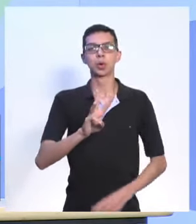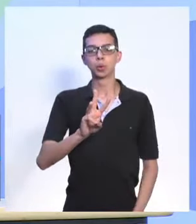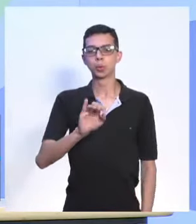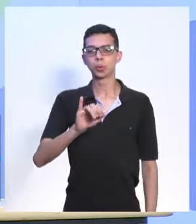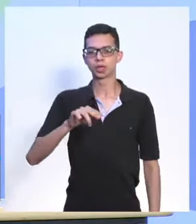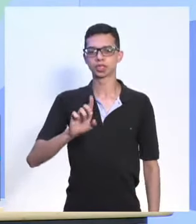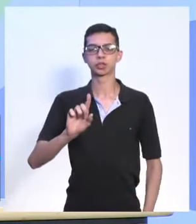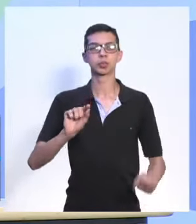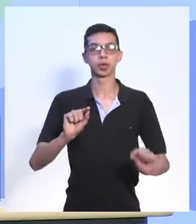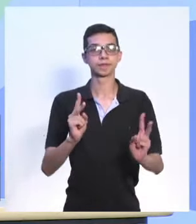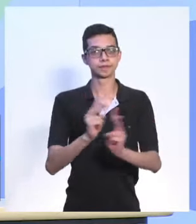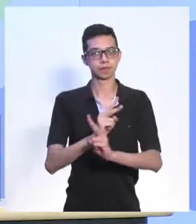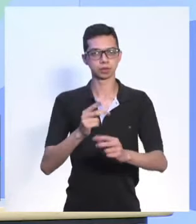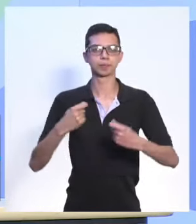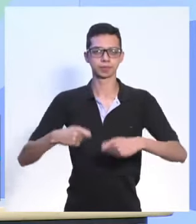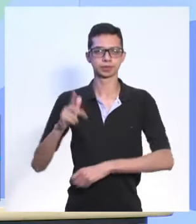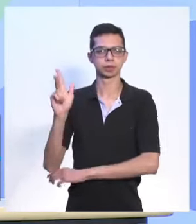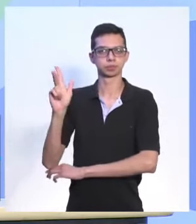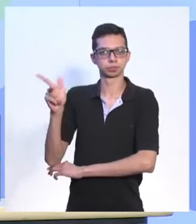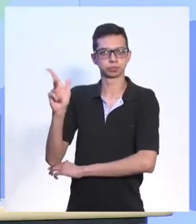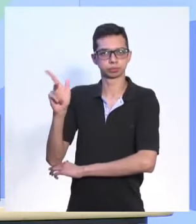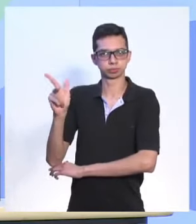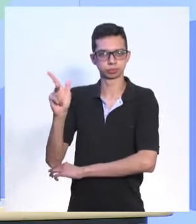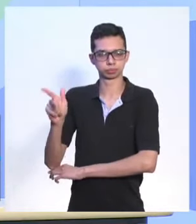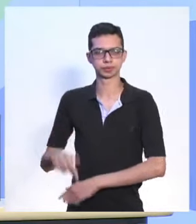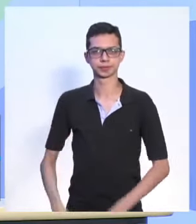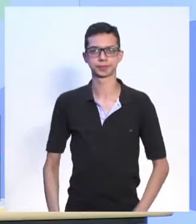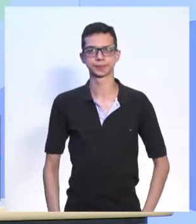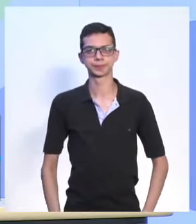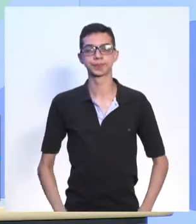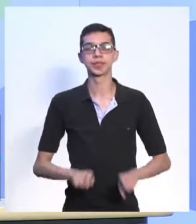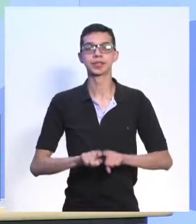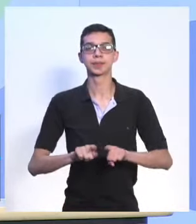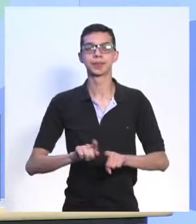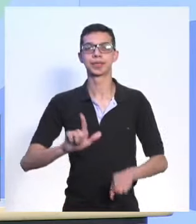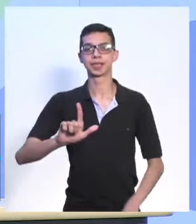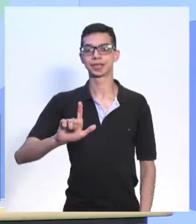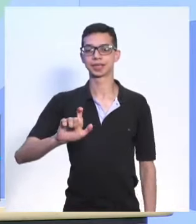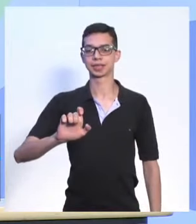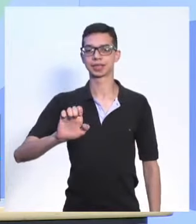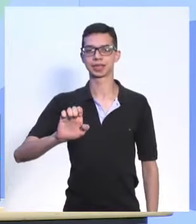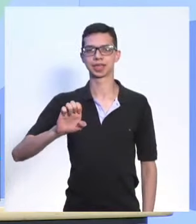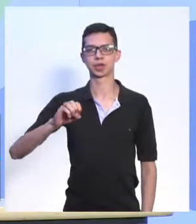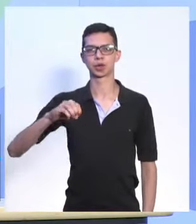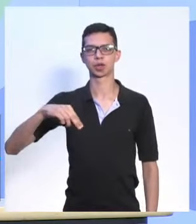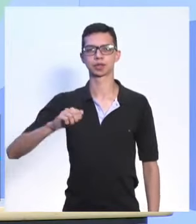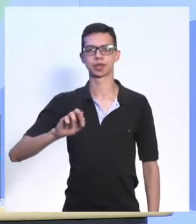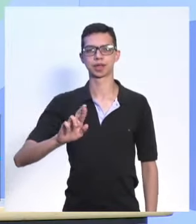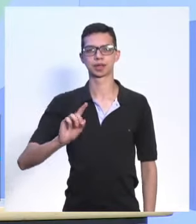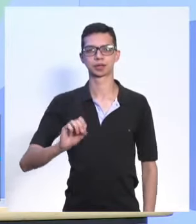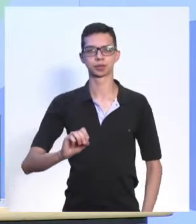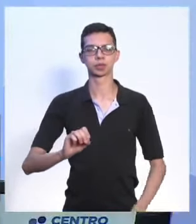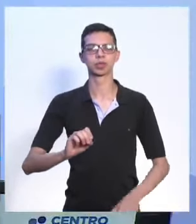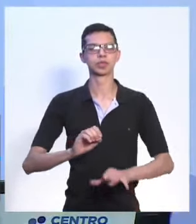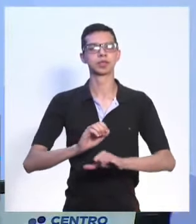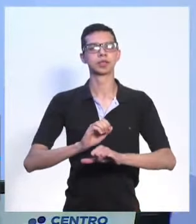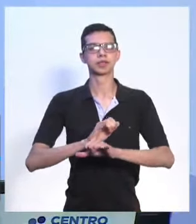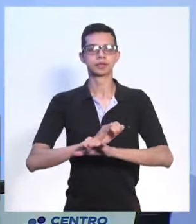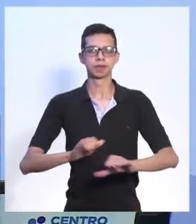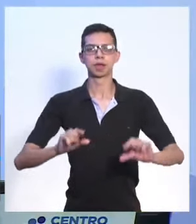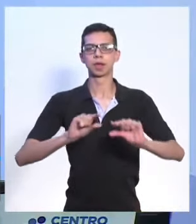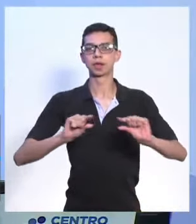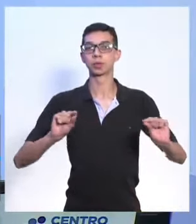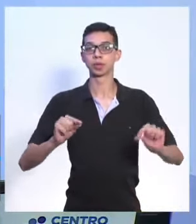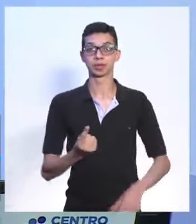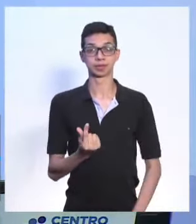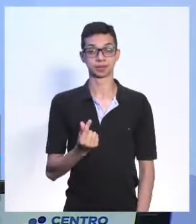Isso, faz sentido também. Uhum. E o Leonardo, the costs are high and they make visual impact. Então, os custos são